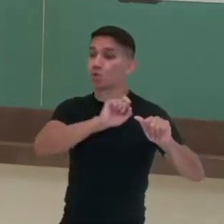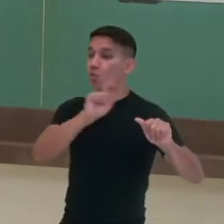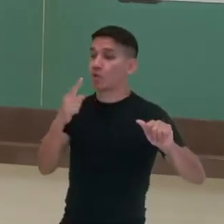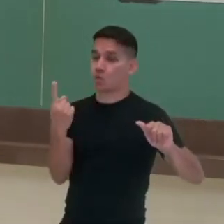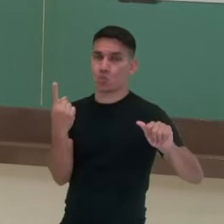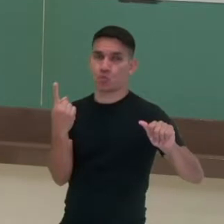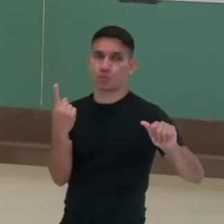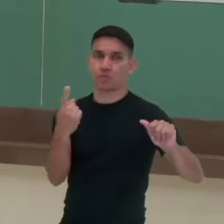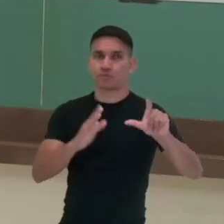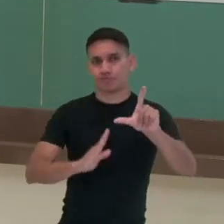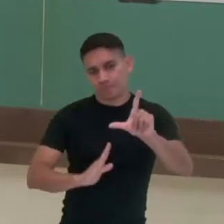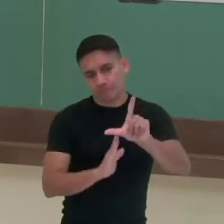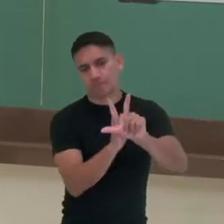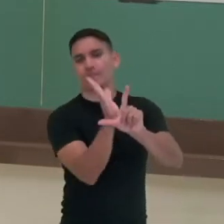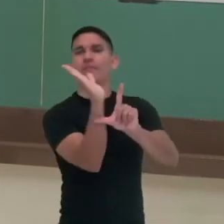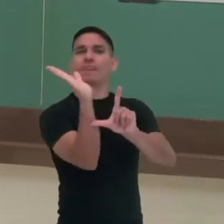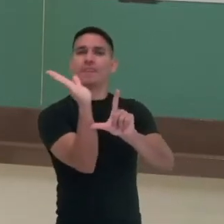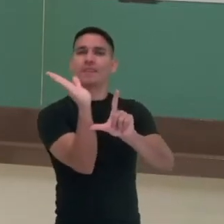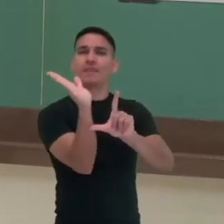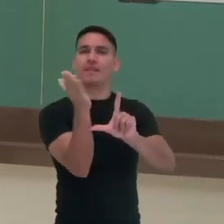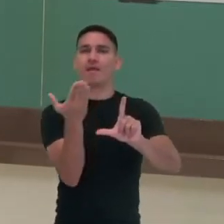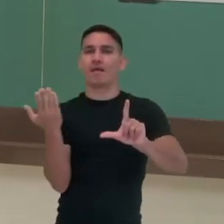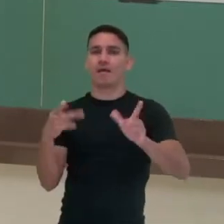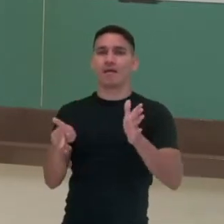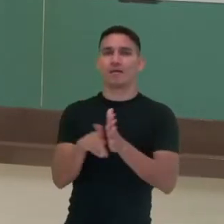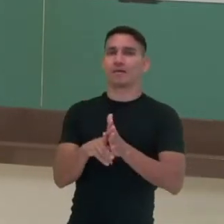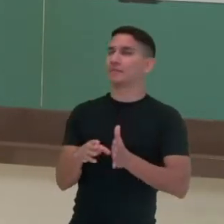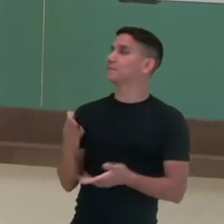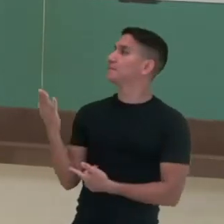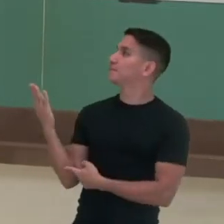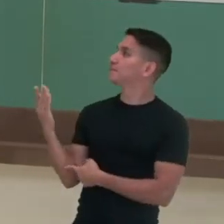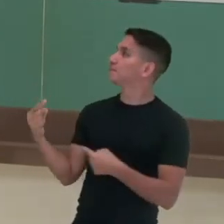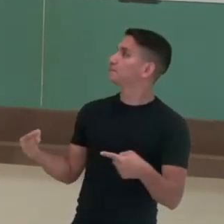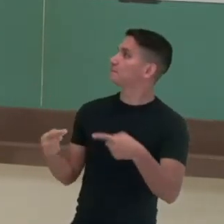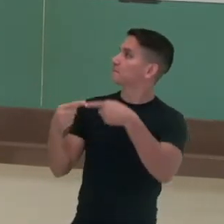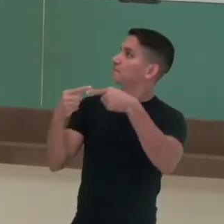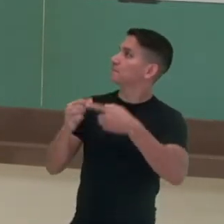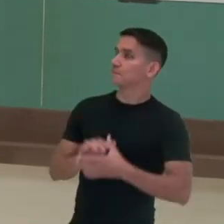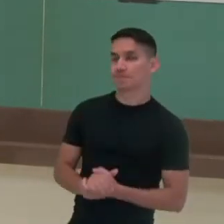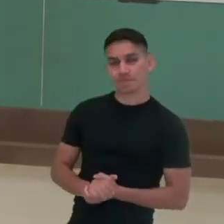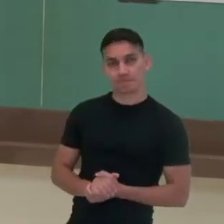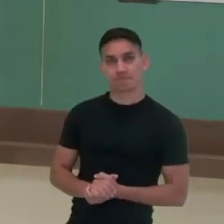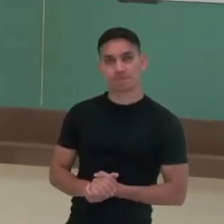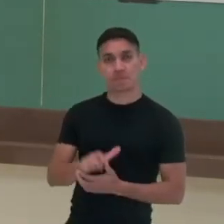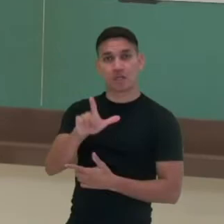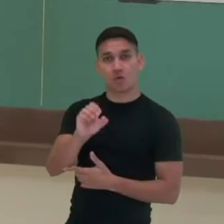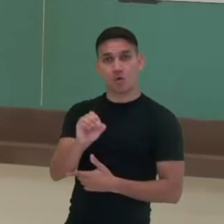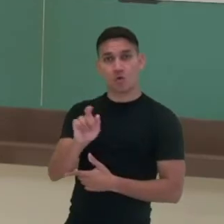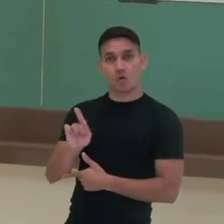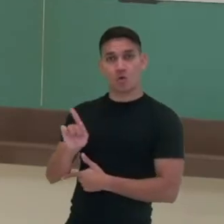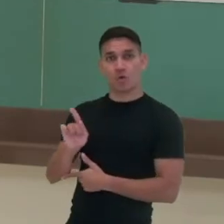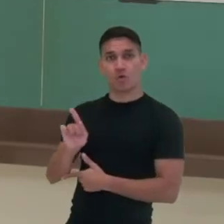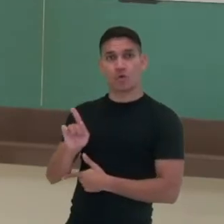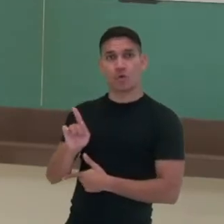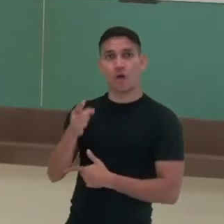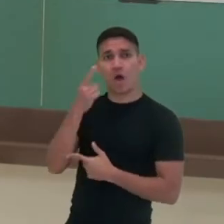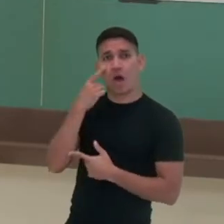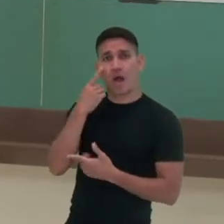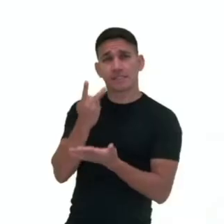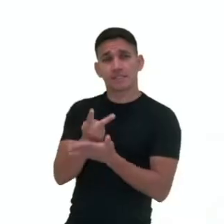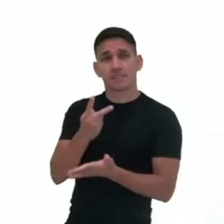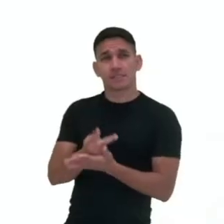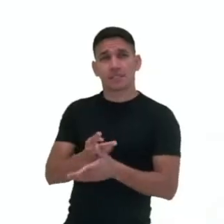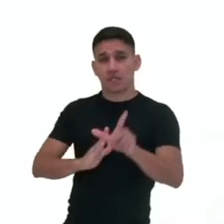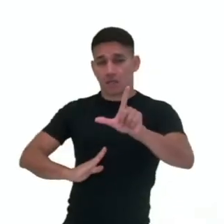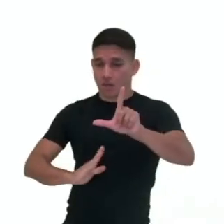1. Então, essa é a minha curva, que representa a função logarítmica. Notem, sempre passa